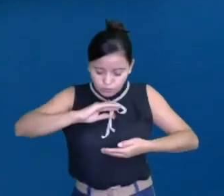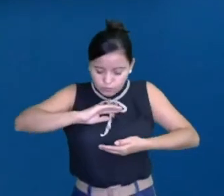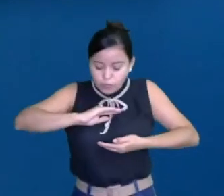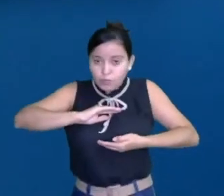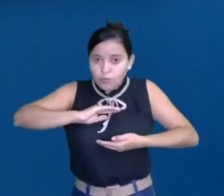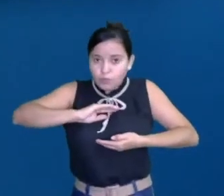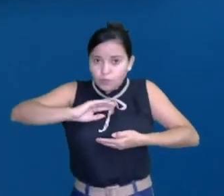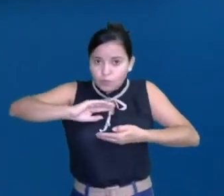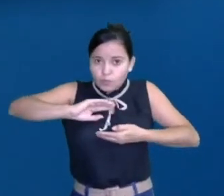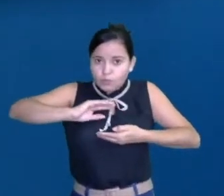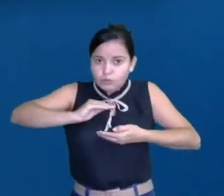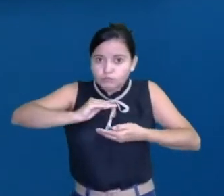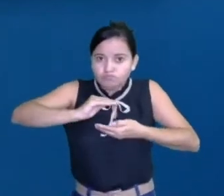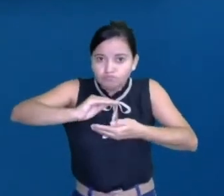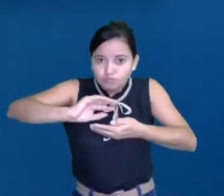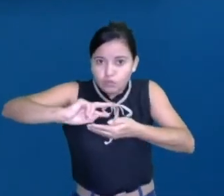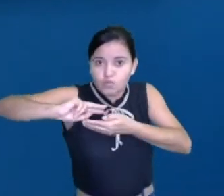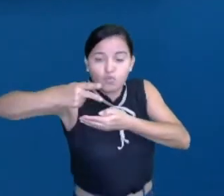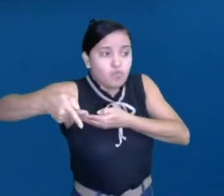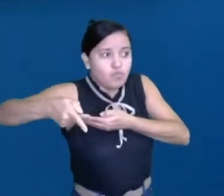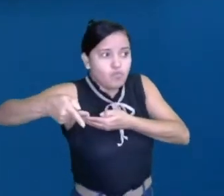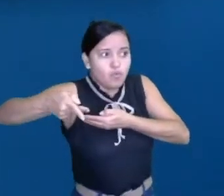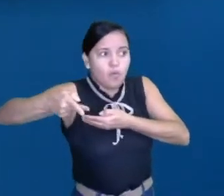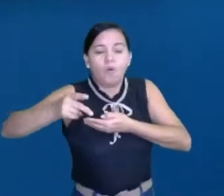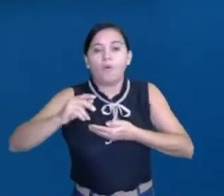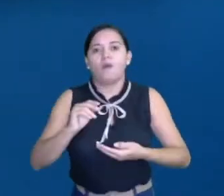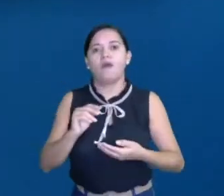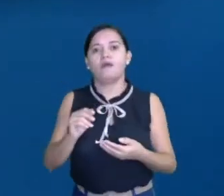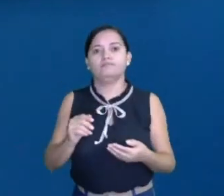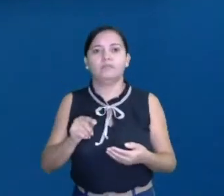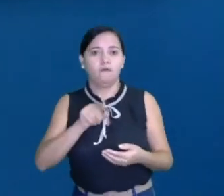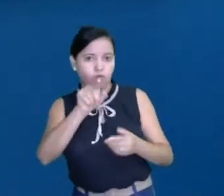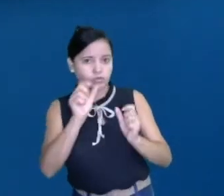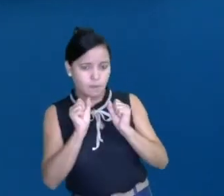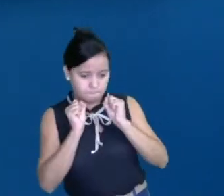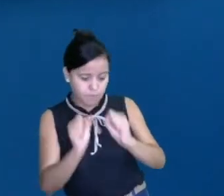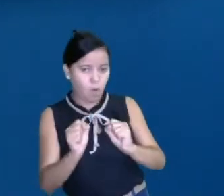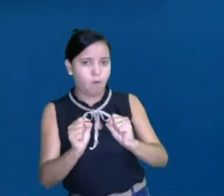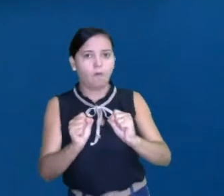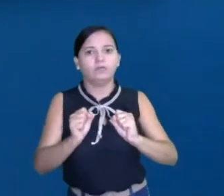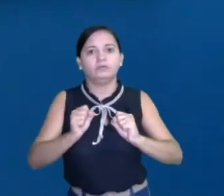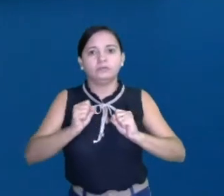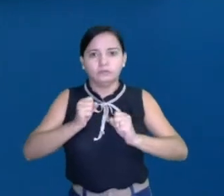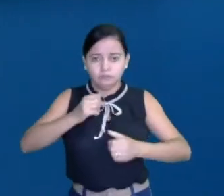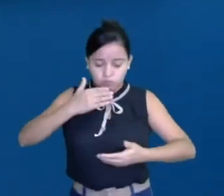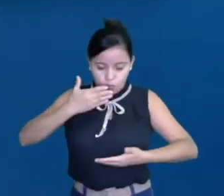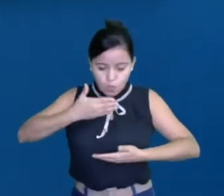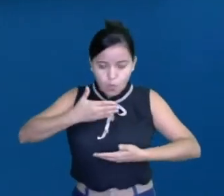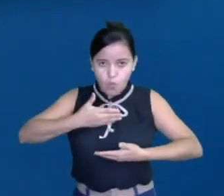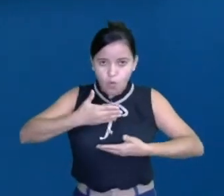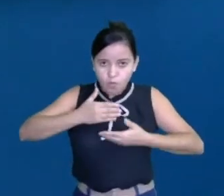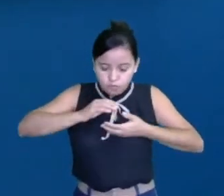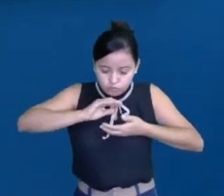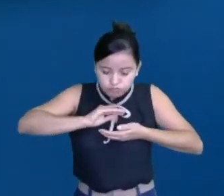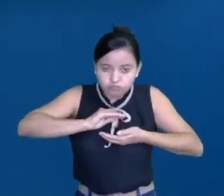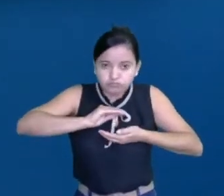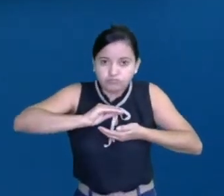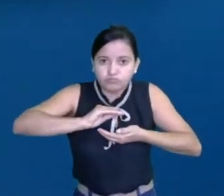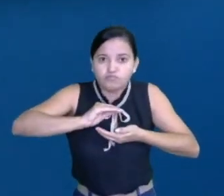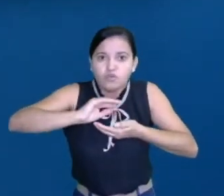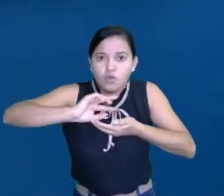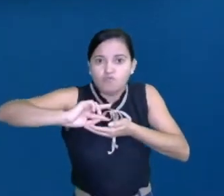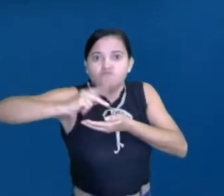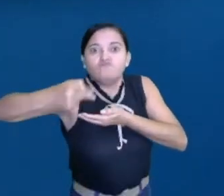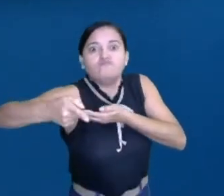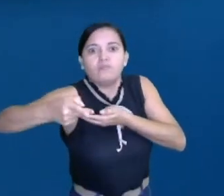em torno de 15 dias. Então, você pode ser um doador de transplante de medula, vai salvar a vida de alguém, e depois, em